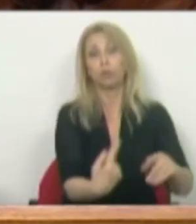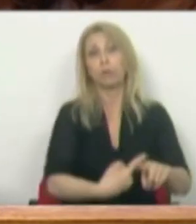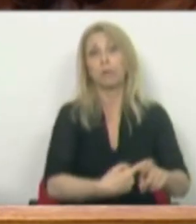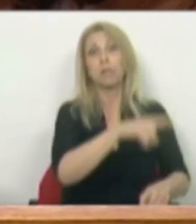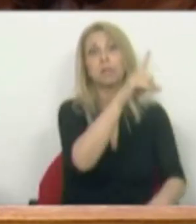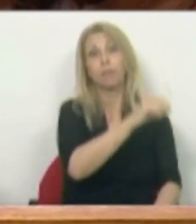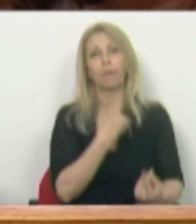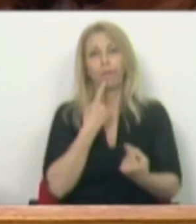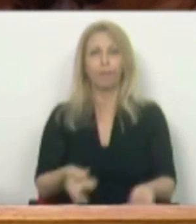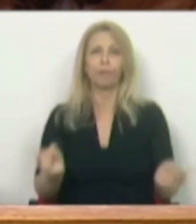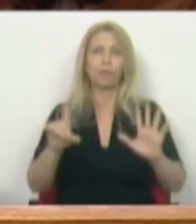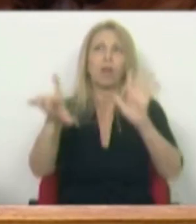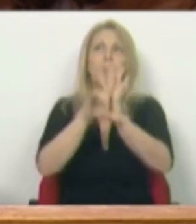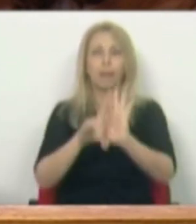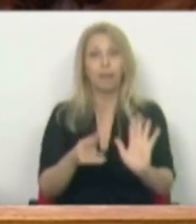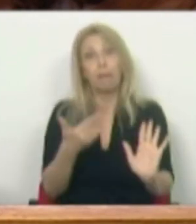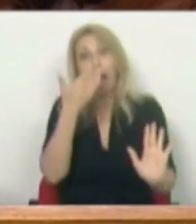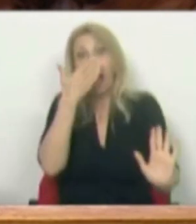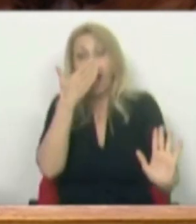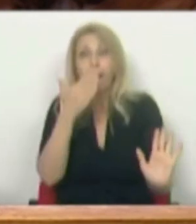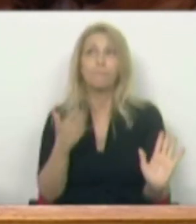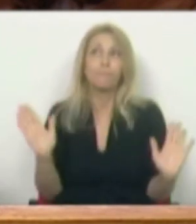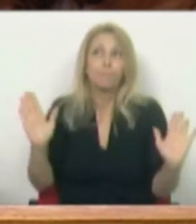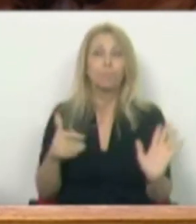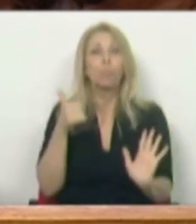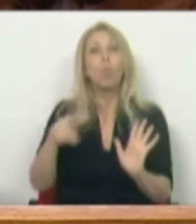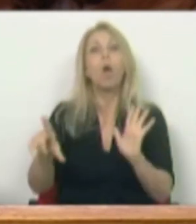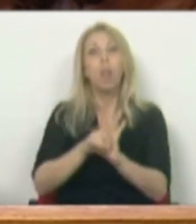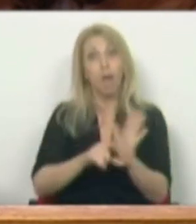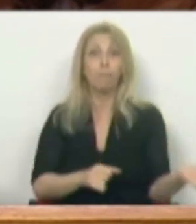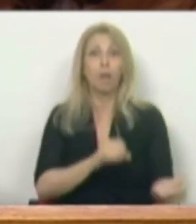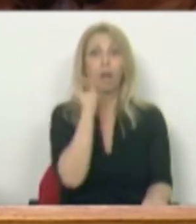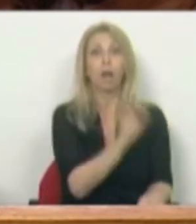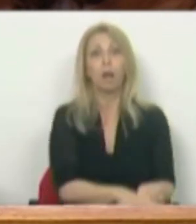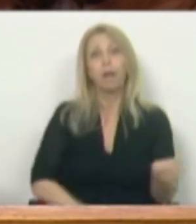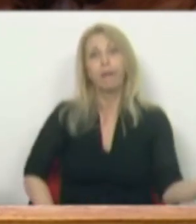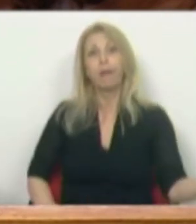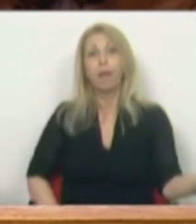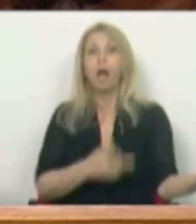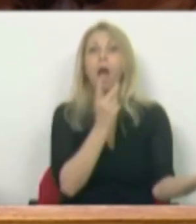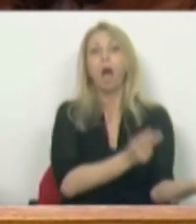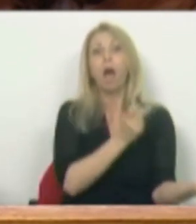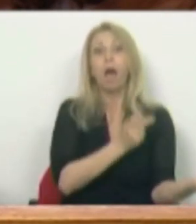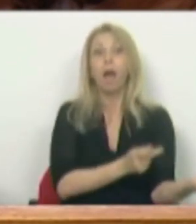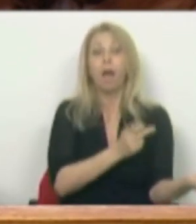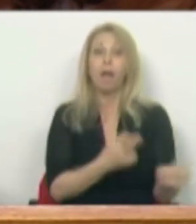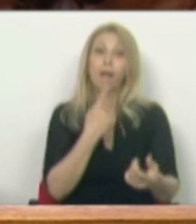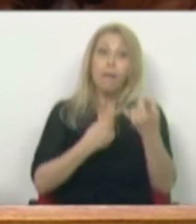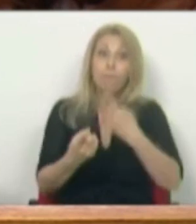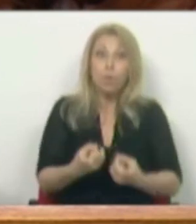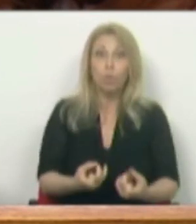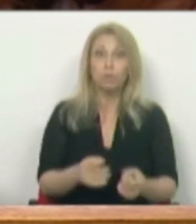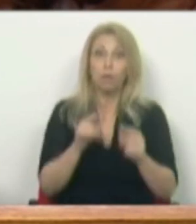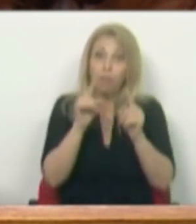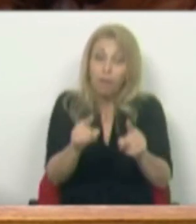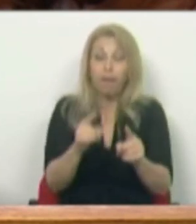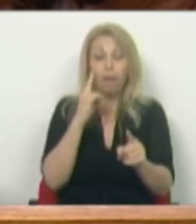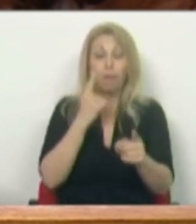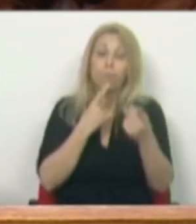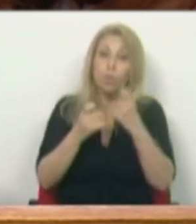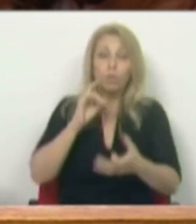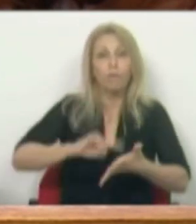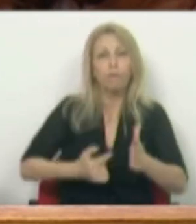que até aparentemente é uma boa lei, na gaveta. E essa é a pergunta, essa que é a questão fundamental neste contexto. Mas vou ao conteúdo da